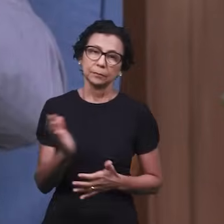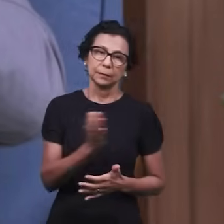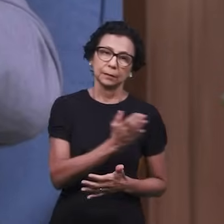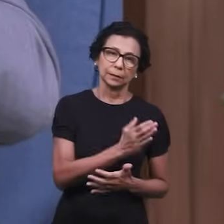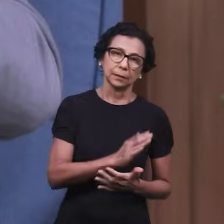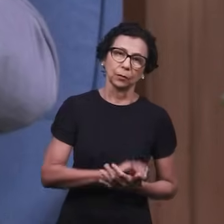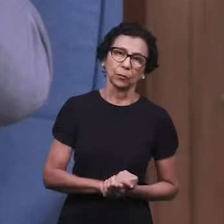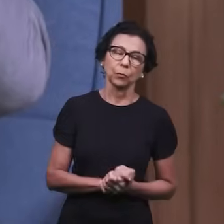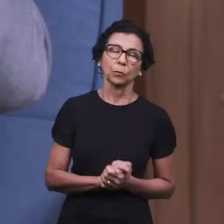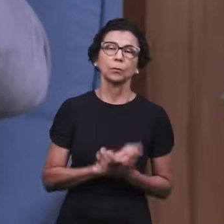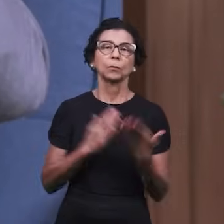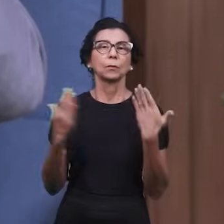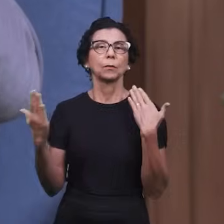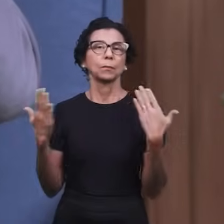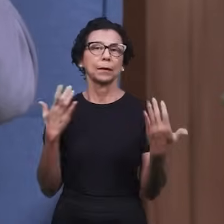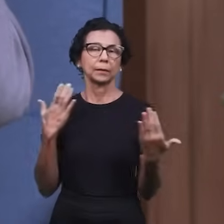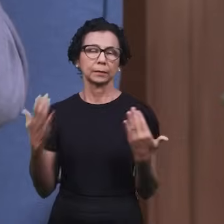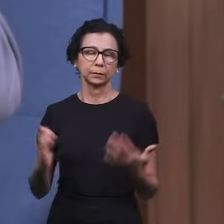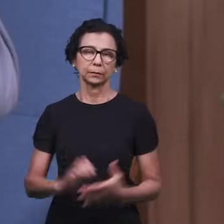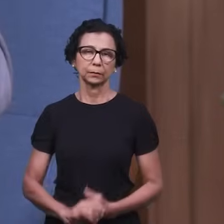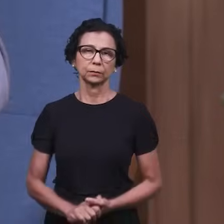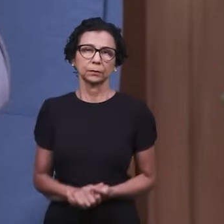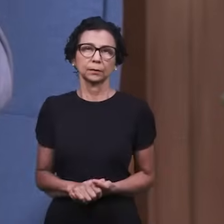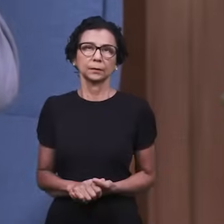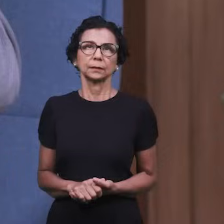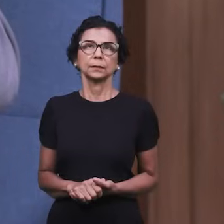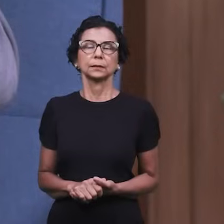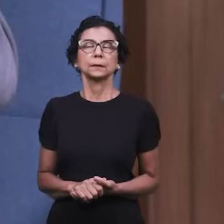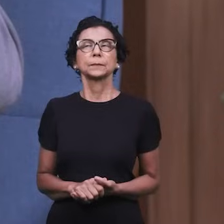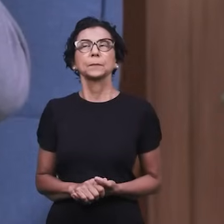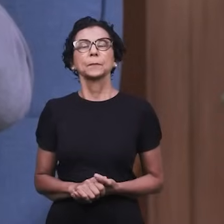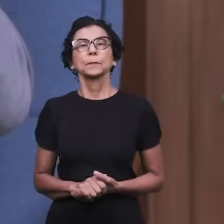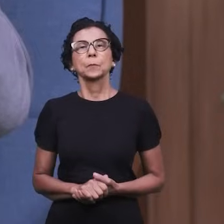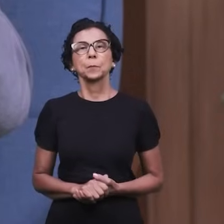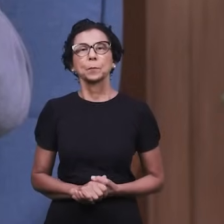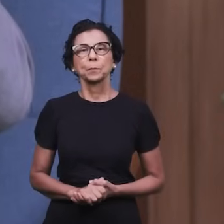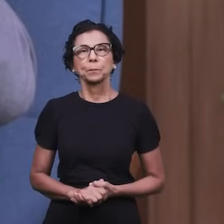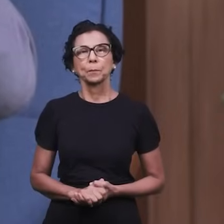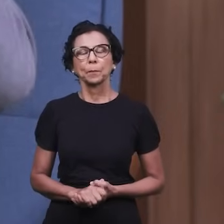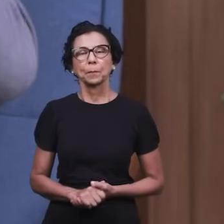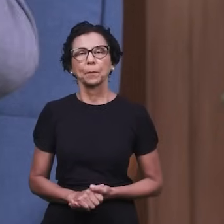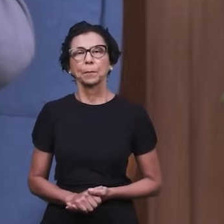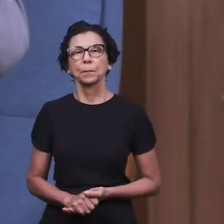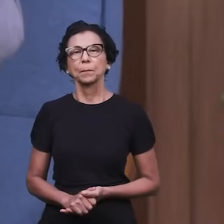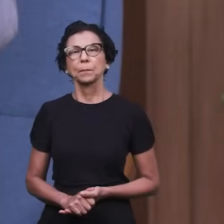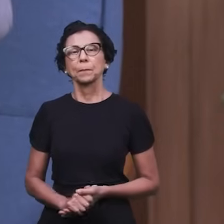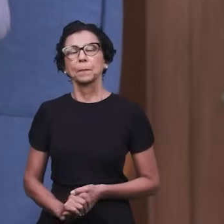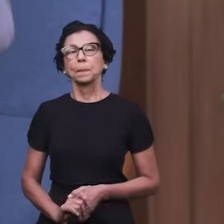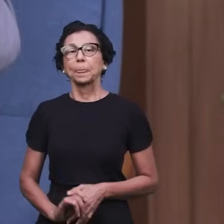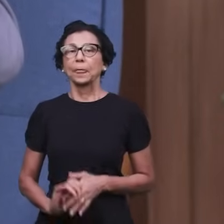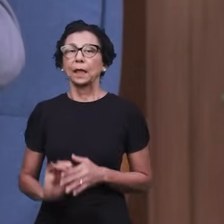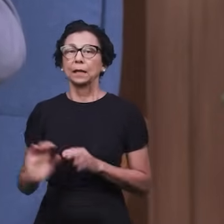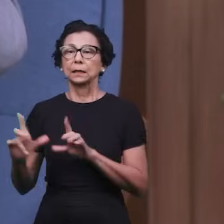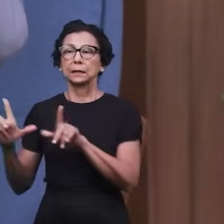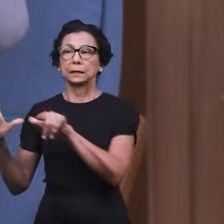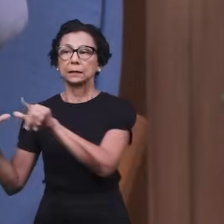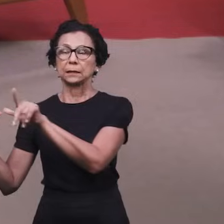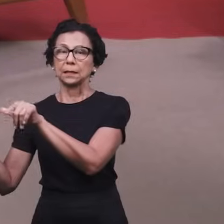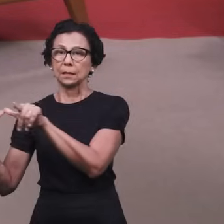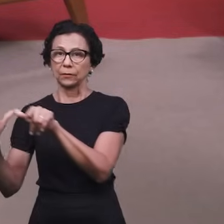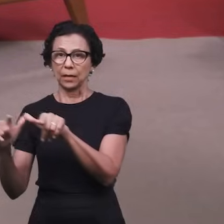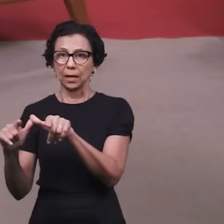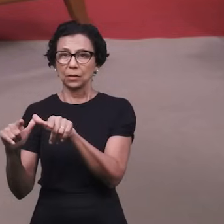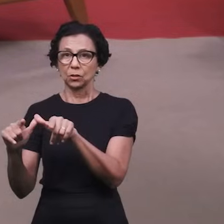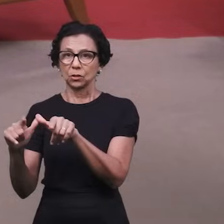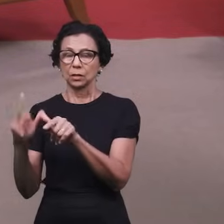falar isso. A Rebeca antes do que ela imaginava que seria esse encontro. E outra coisa... Ela não deu tempo de chegar em casa,